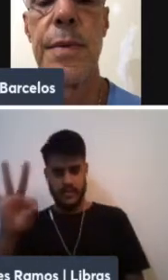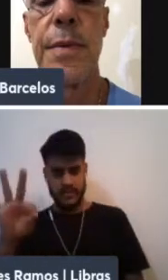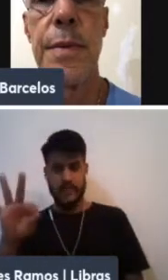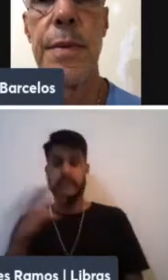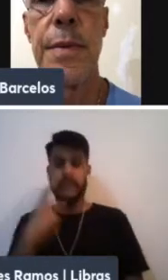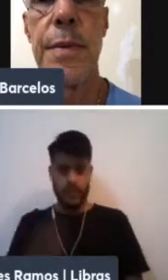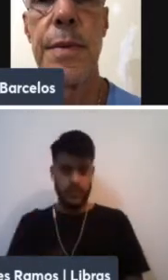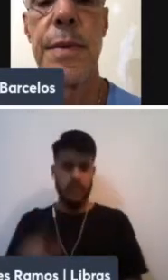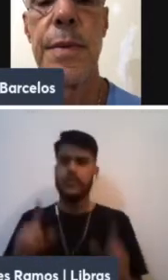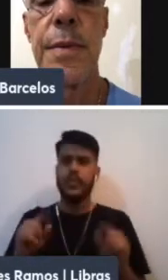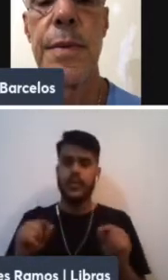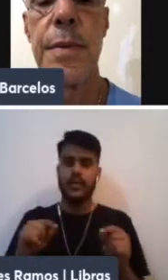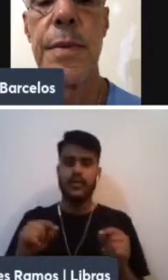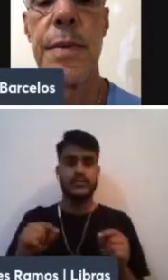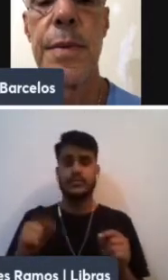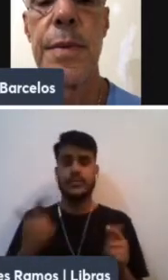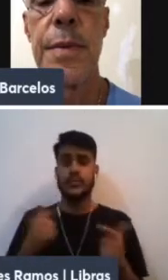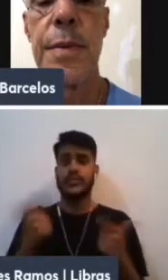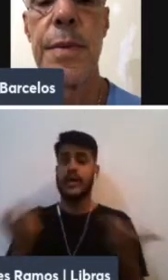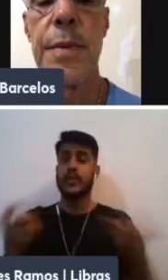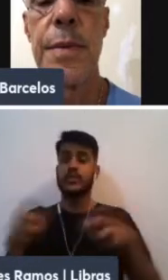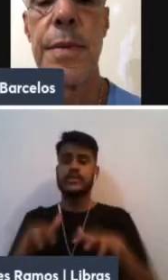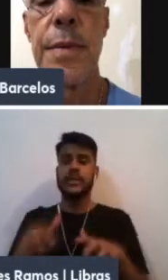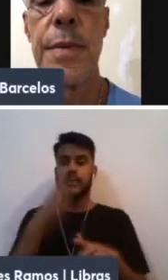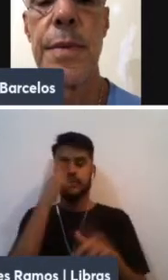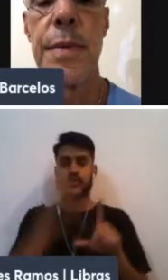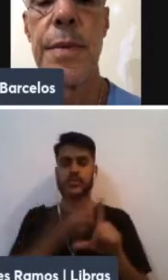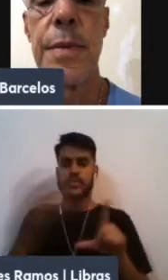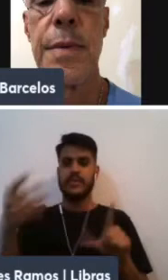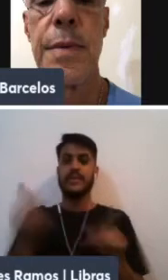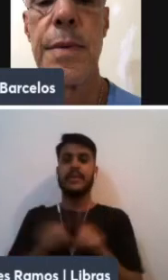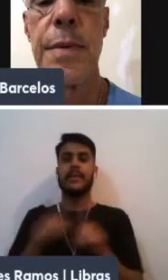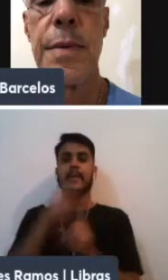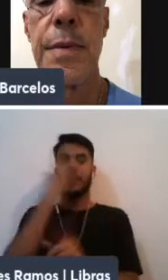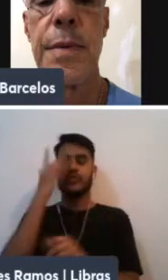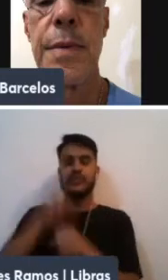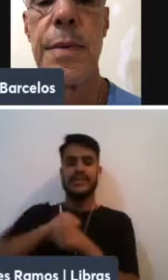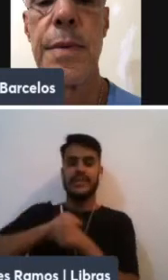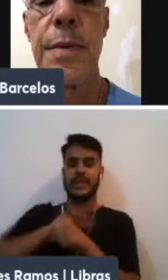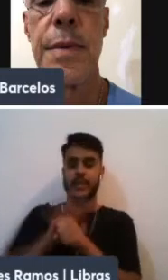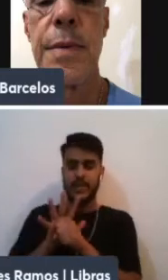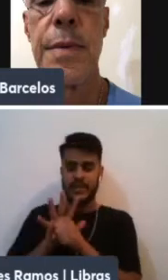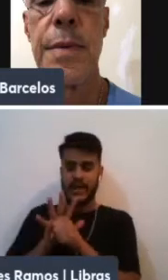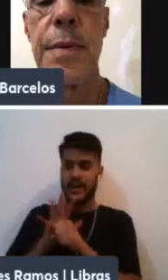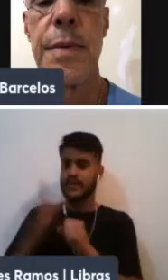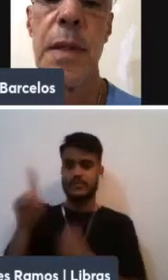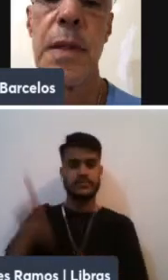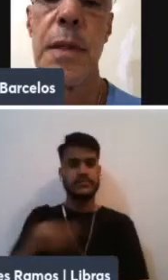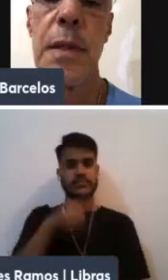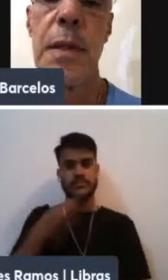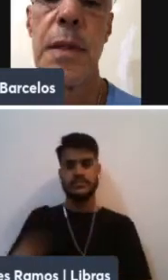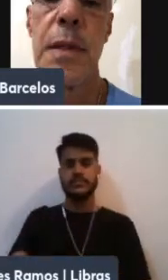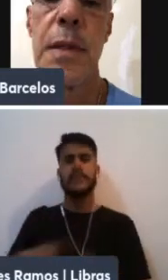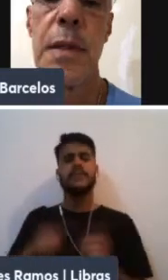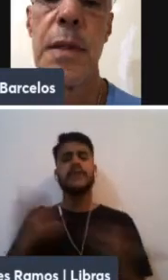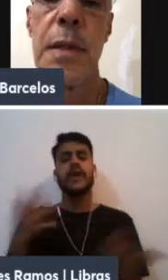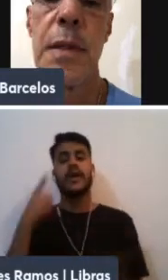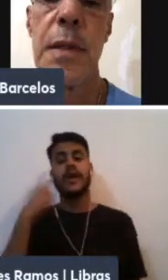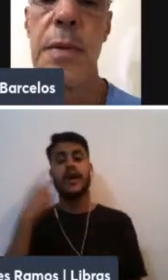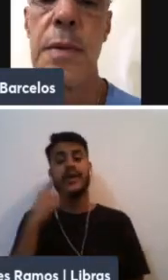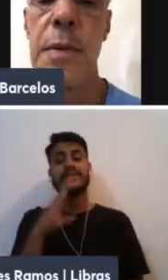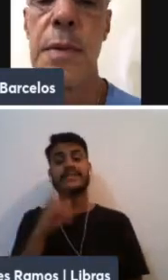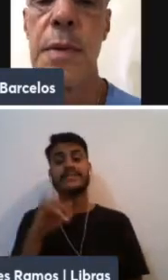das pessoas LGBTs, das pessoas não binárias também, enfim. Mas vamos ver agora se o Ciro, antes de seguir,